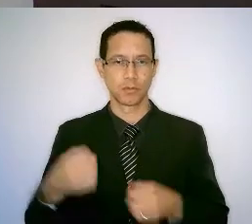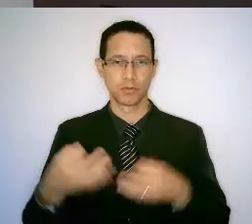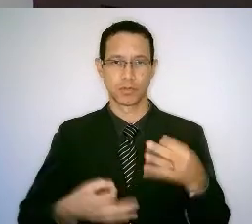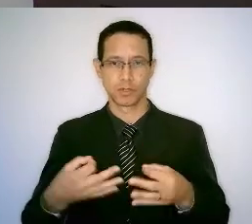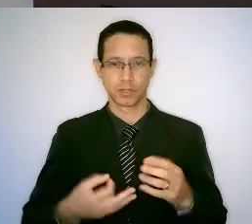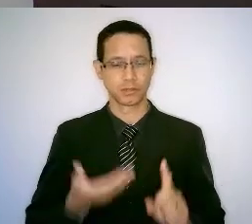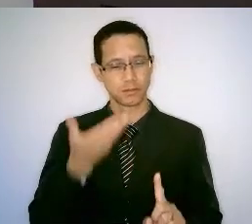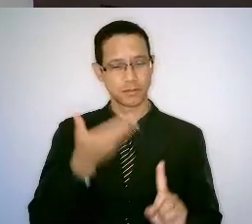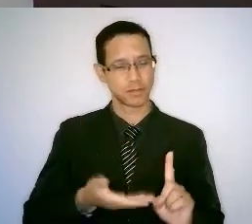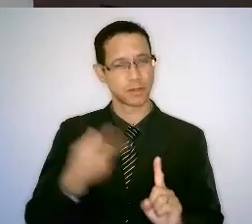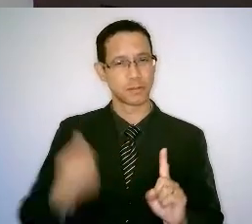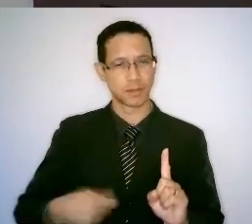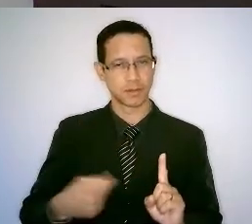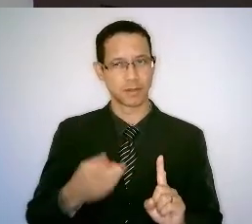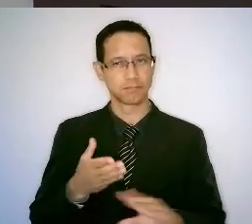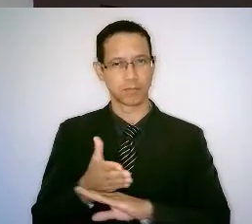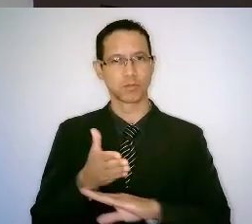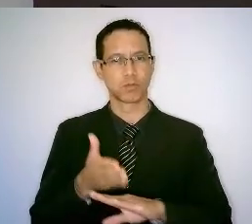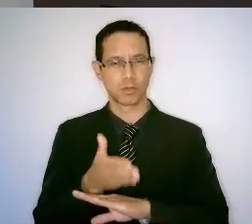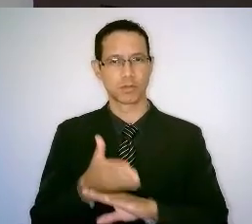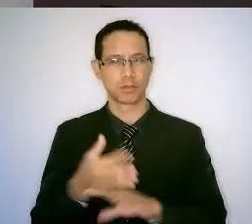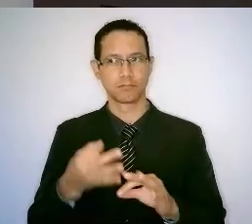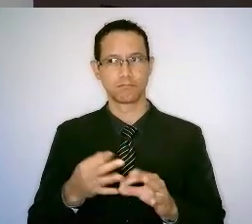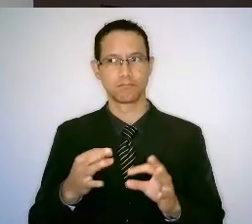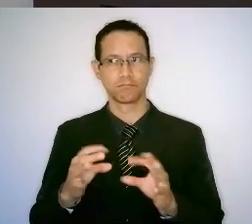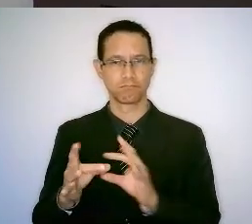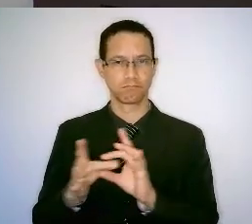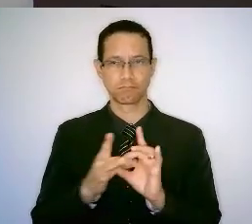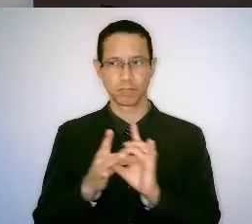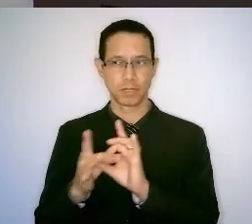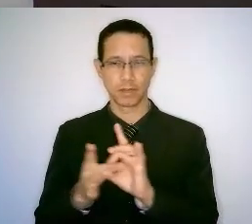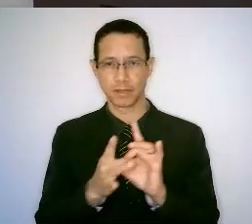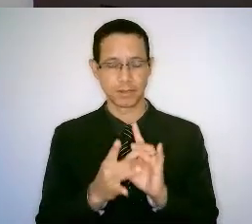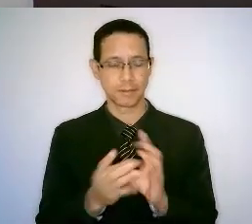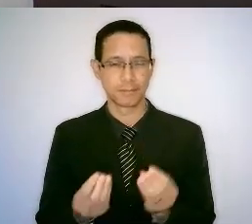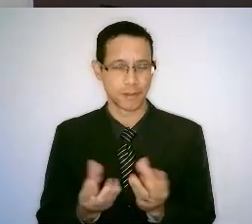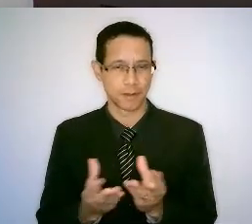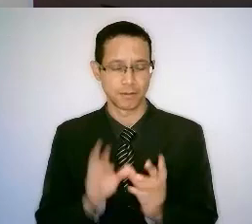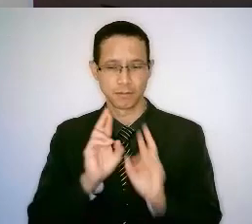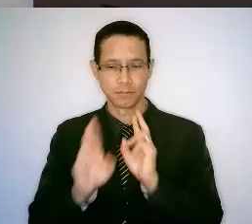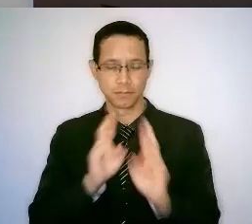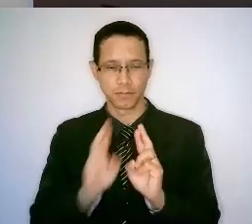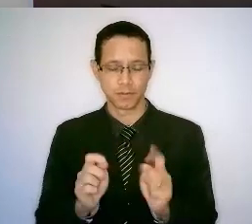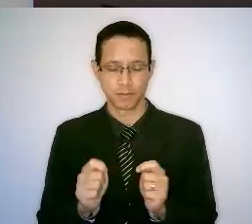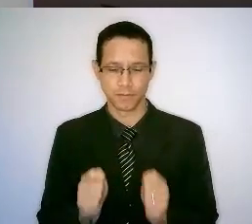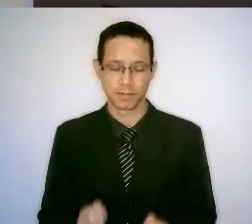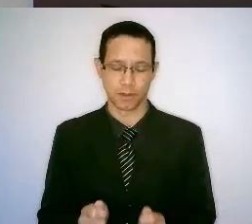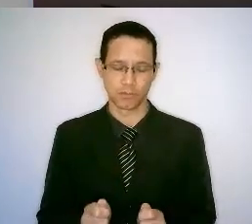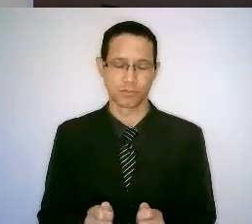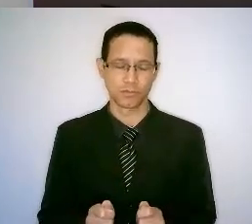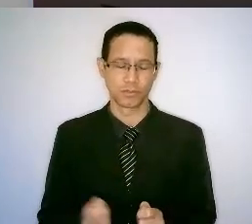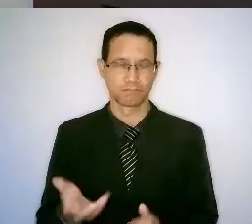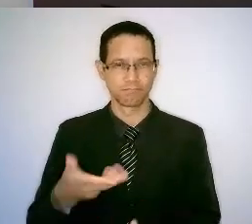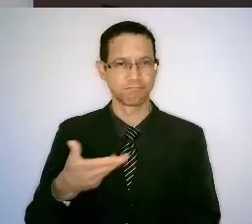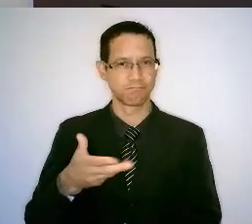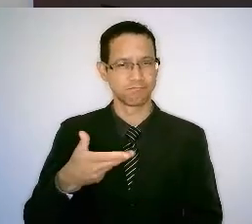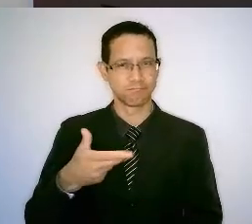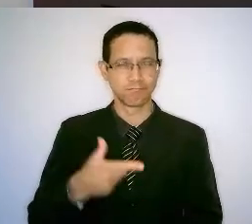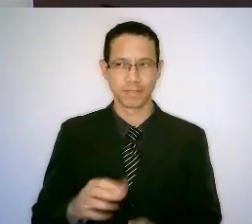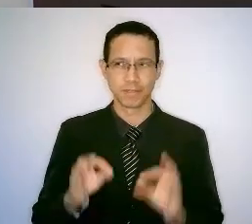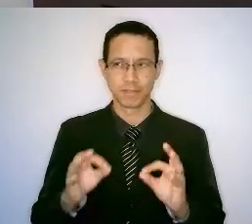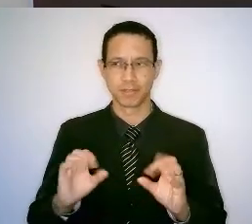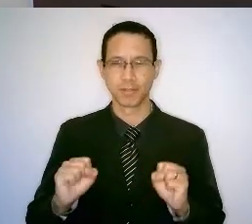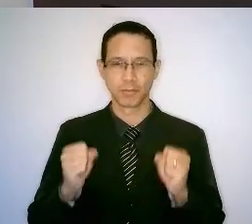ele precisa dessa atuação integrada, né, para que a resposta seja eficiente, célere, como tenho certeza que todos